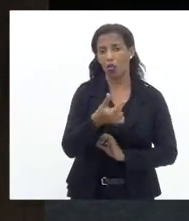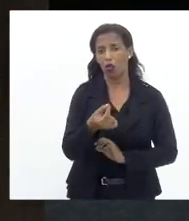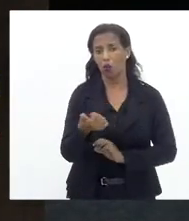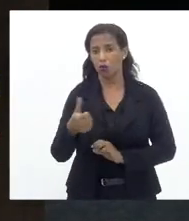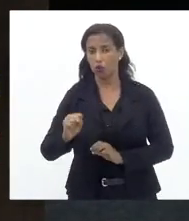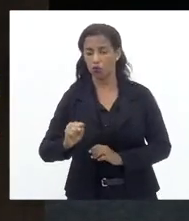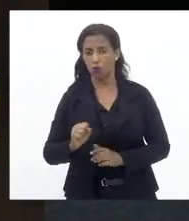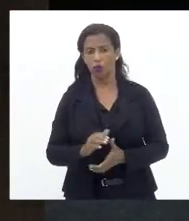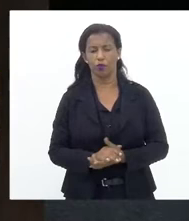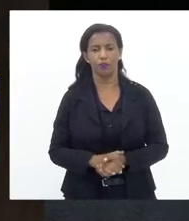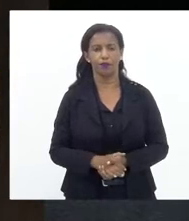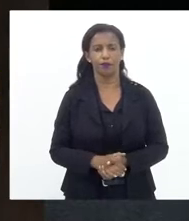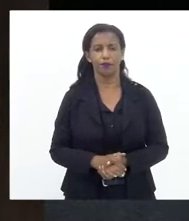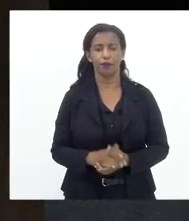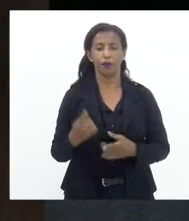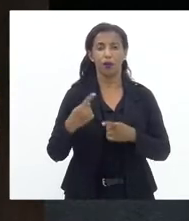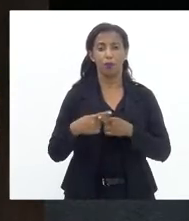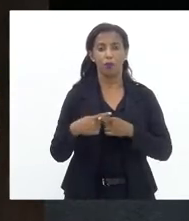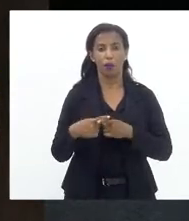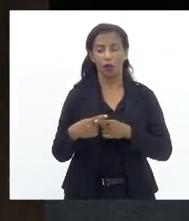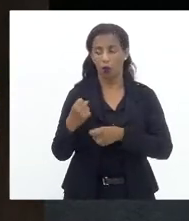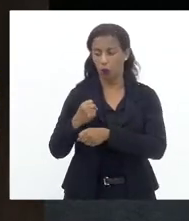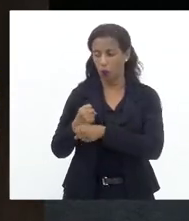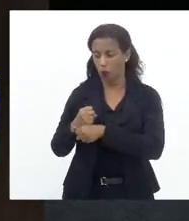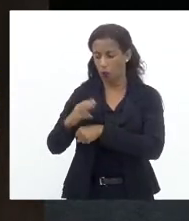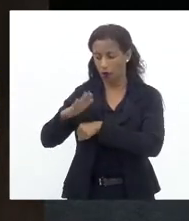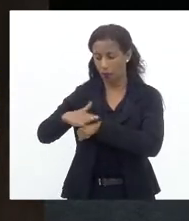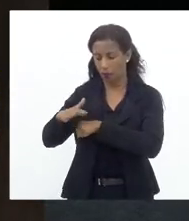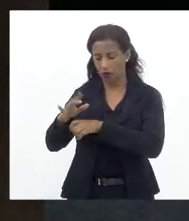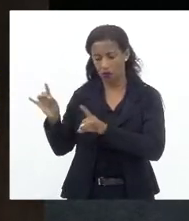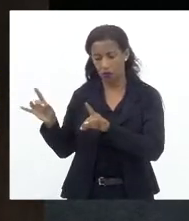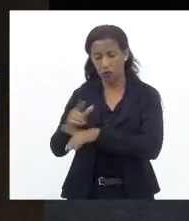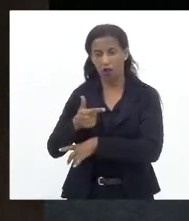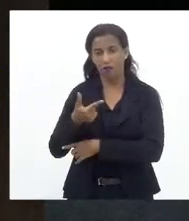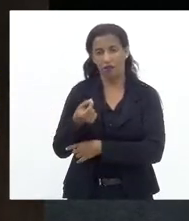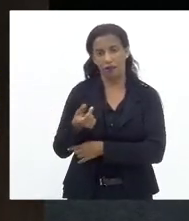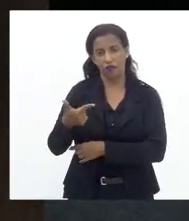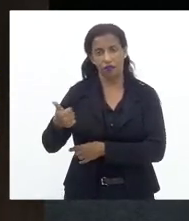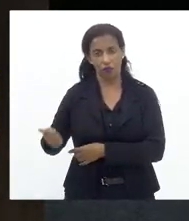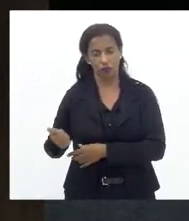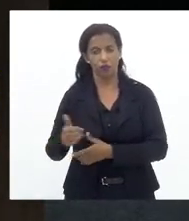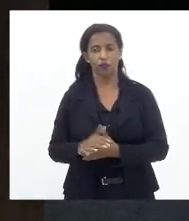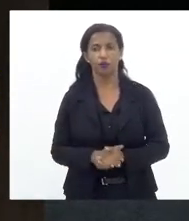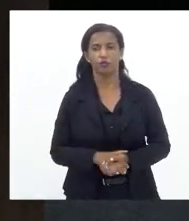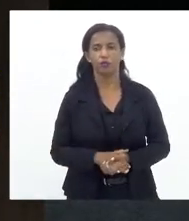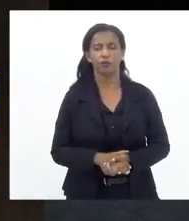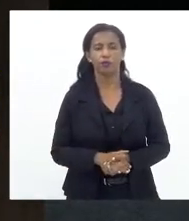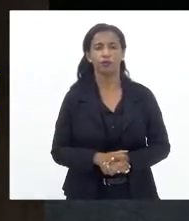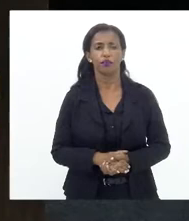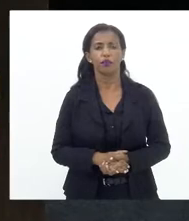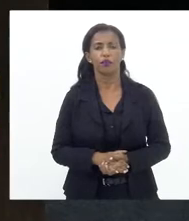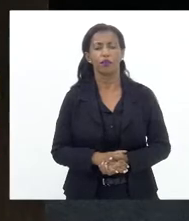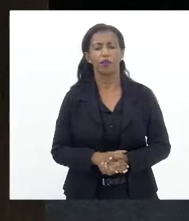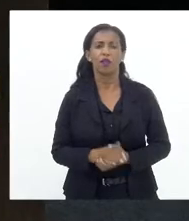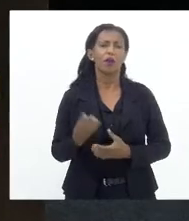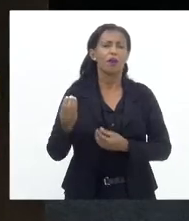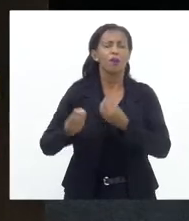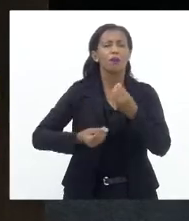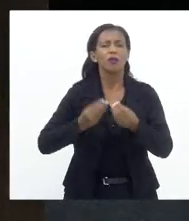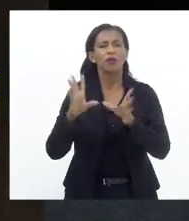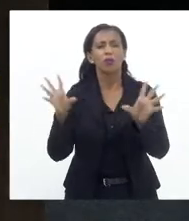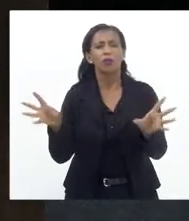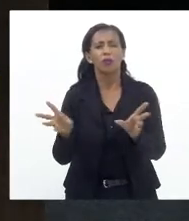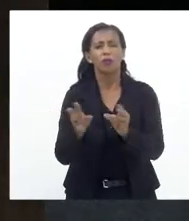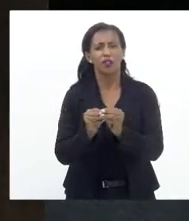2018 porque o ano mais promissora 2021 E aí foi levantada a questão mas como é que a gente